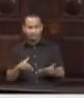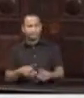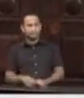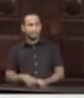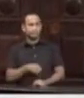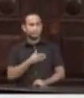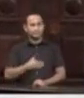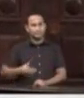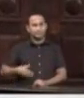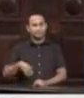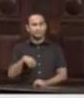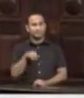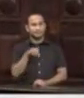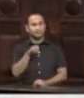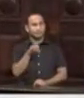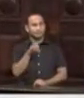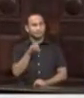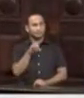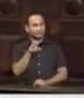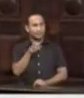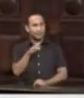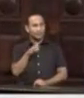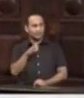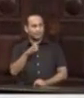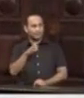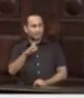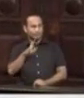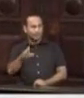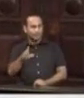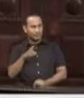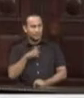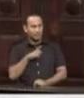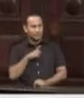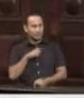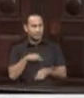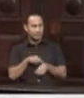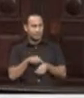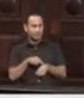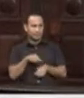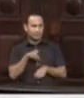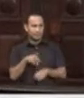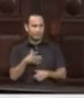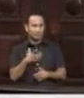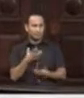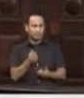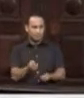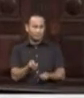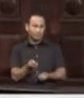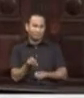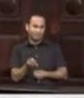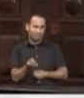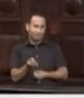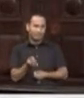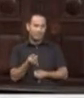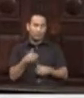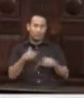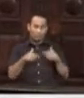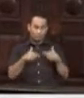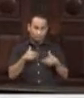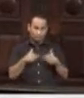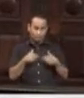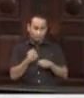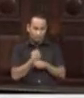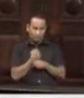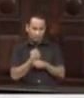ele lembra que no período em que ele é acusado de receber propinas por obras da Secretaria de Obras,